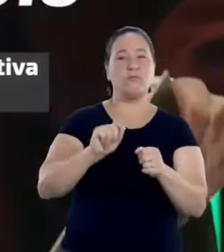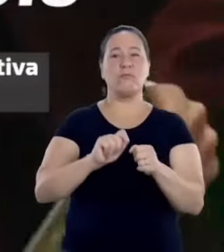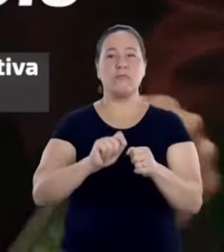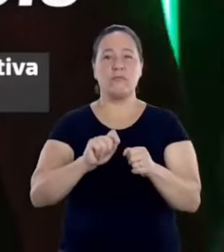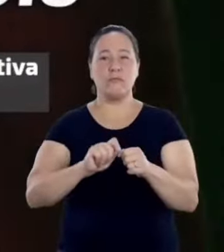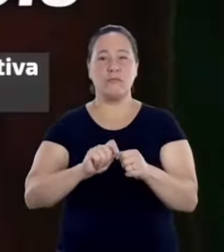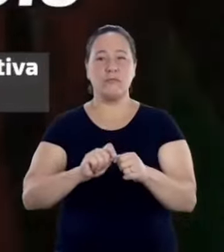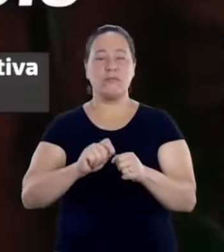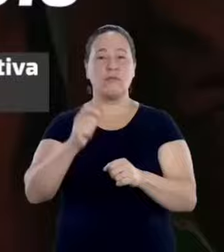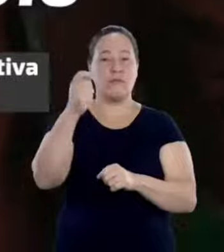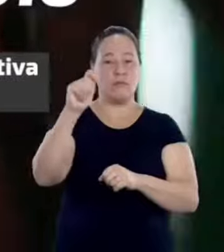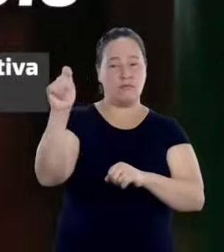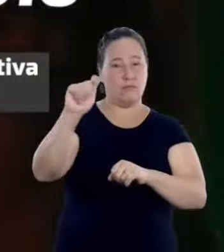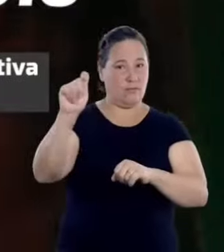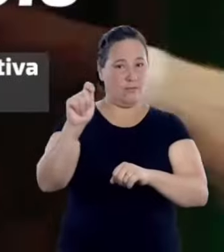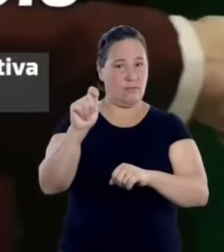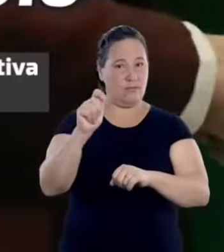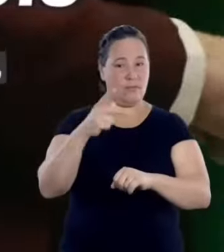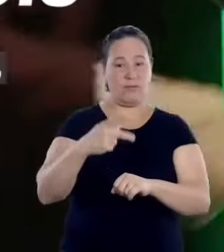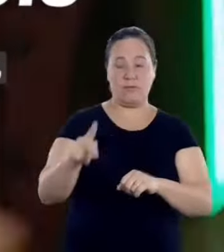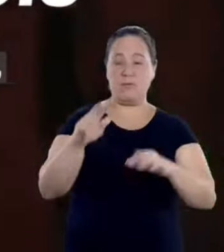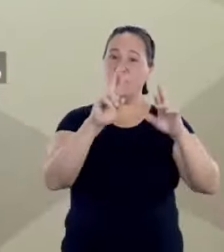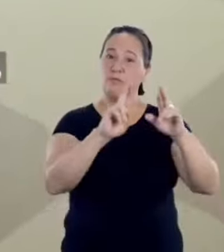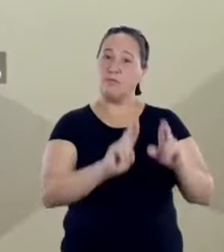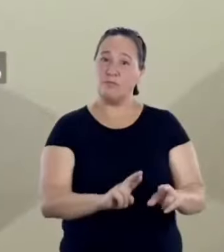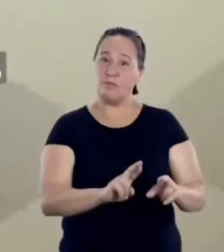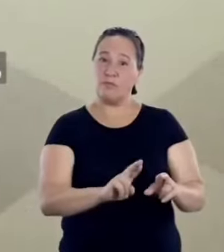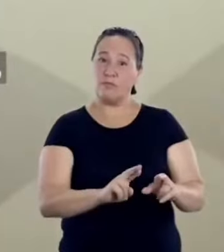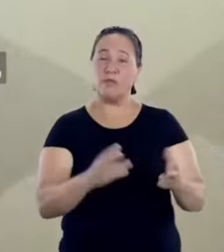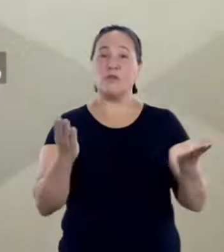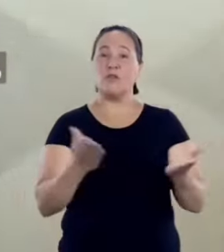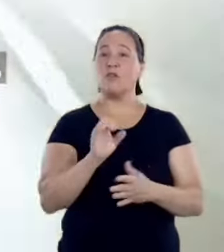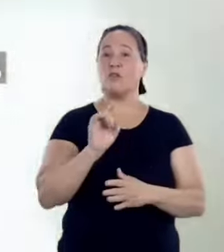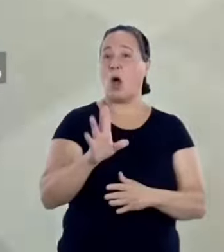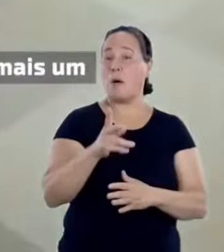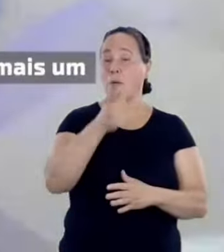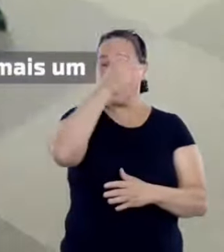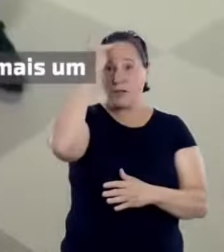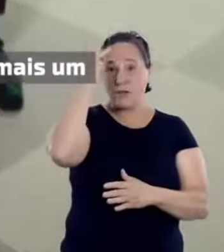promovidas pela cooperativa AI, da sua região. Por hoje é só,